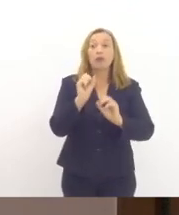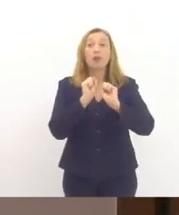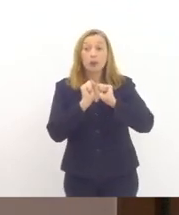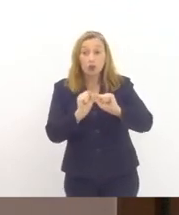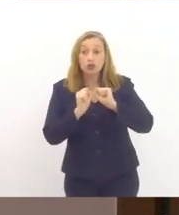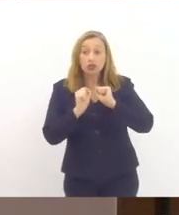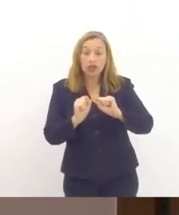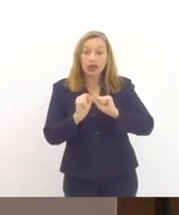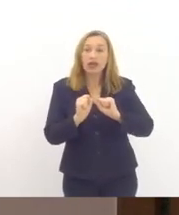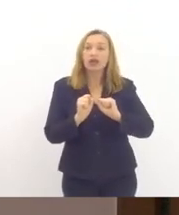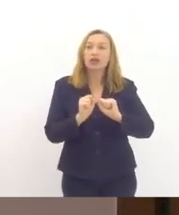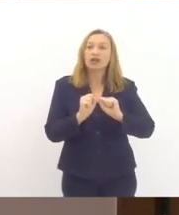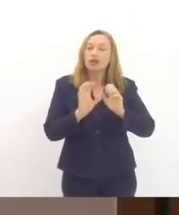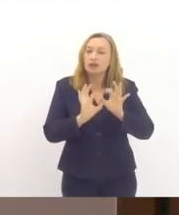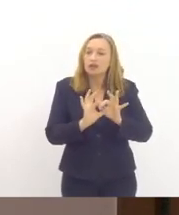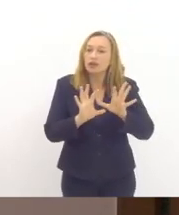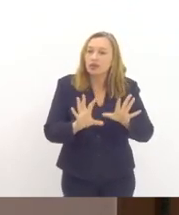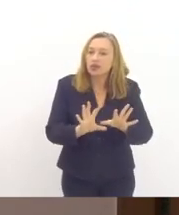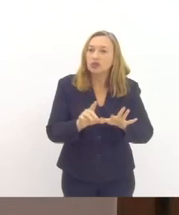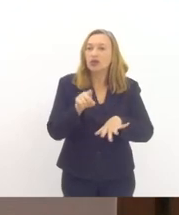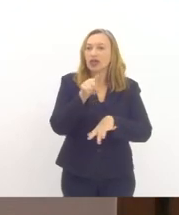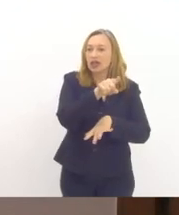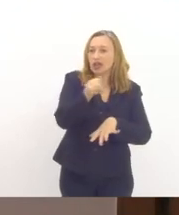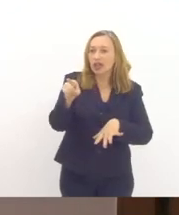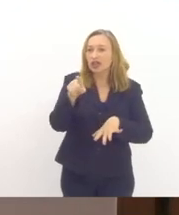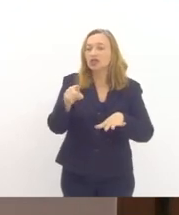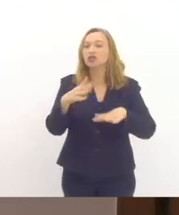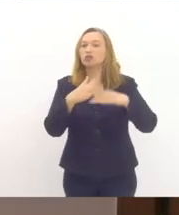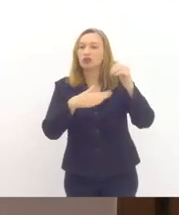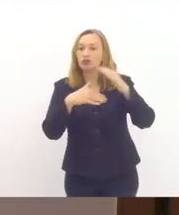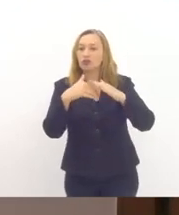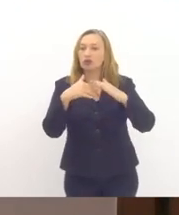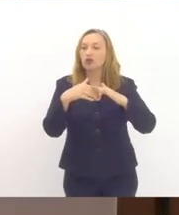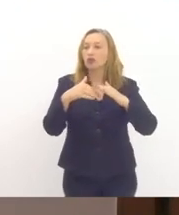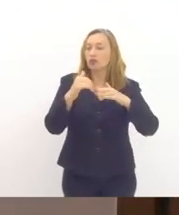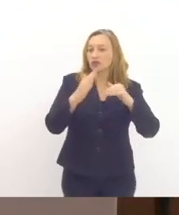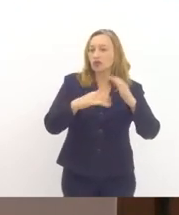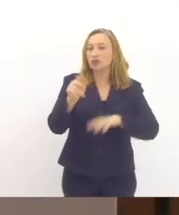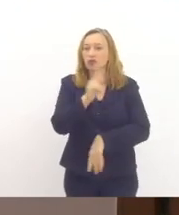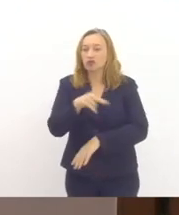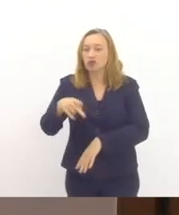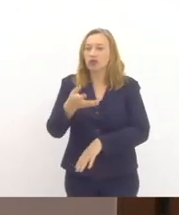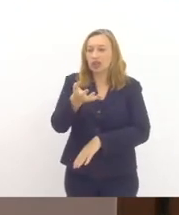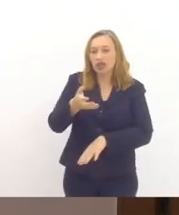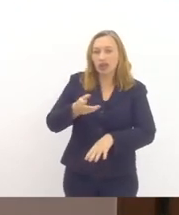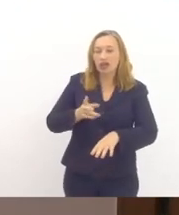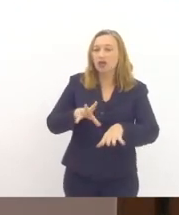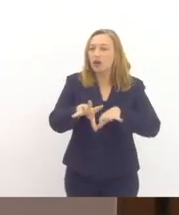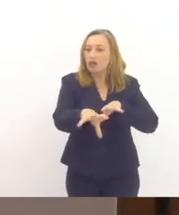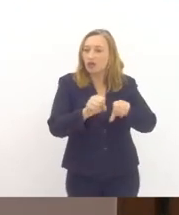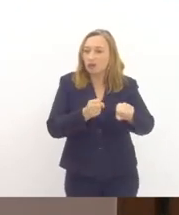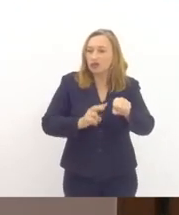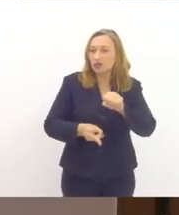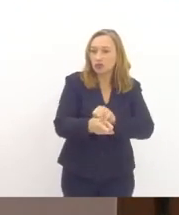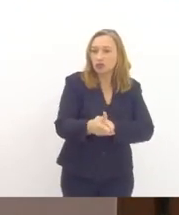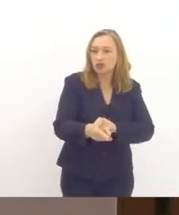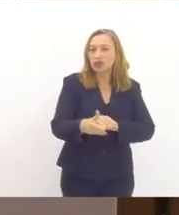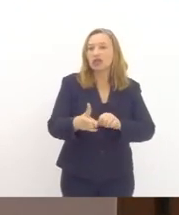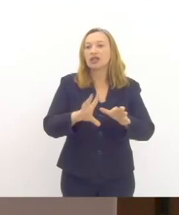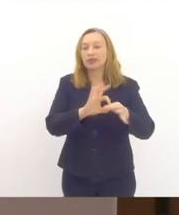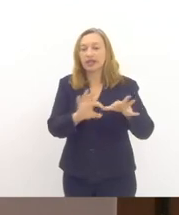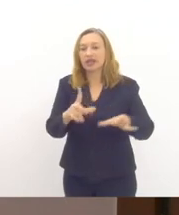poder permitir àqueles professores que desejarem fazer uma formação contínua que isso seja